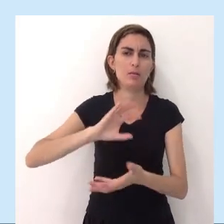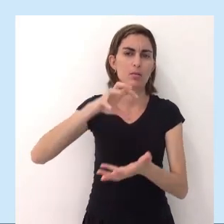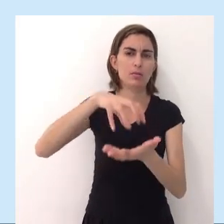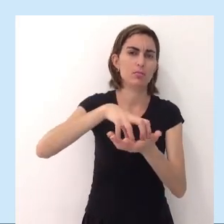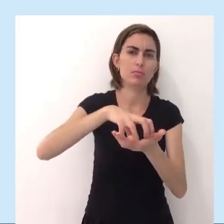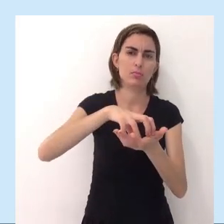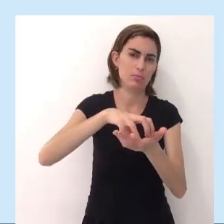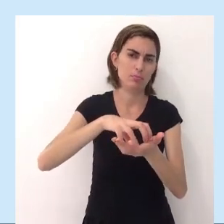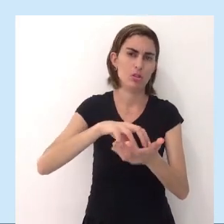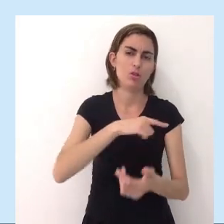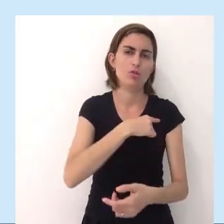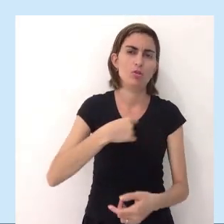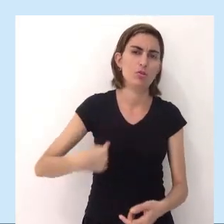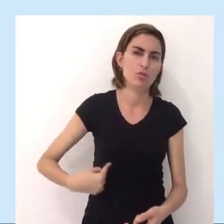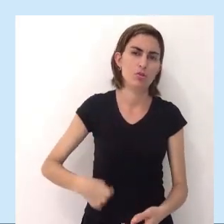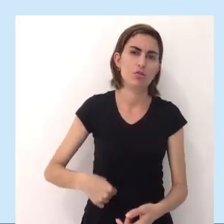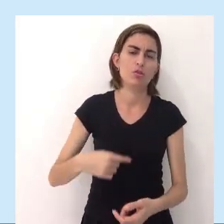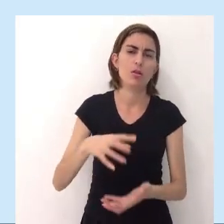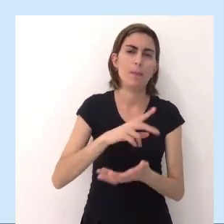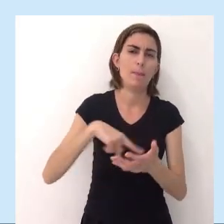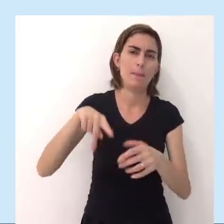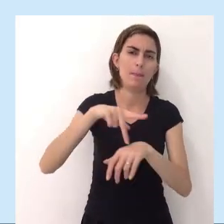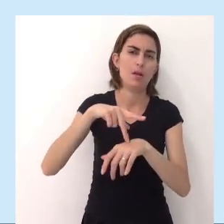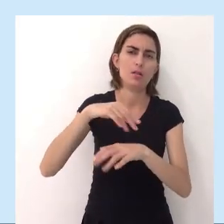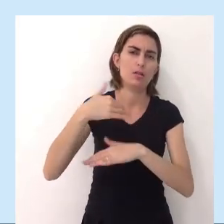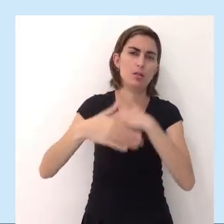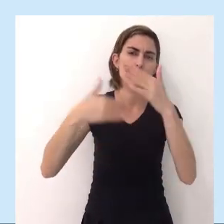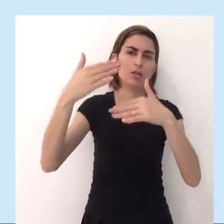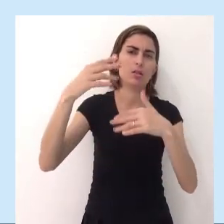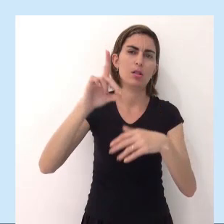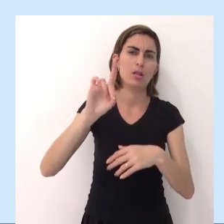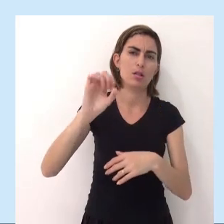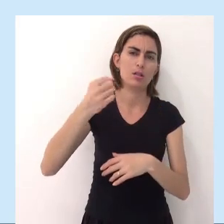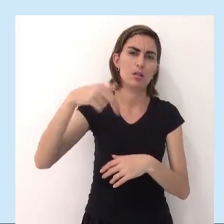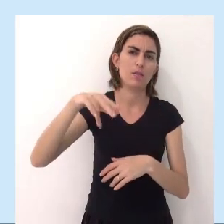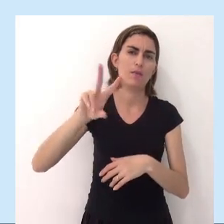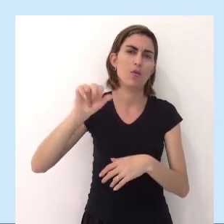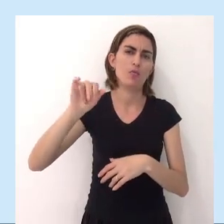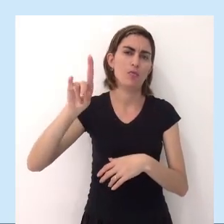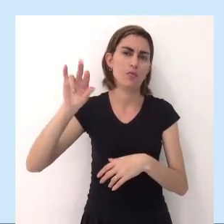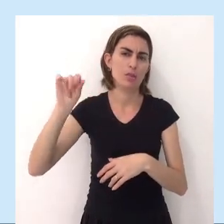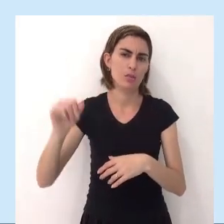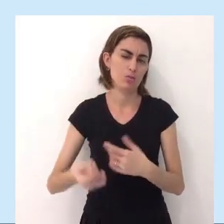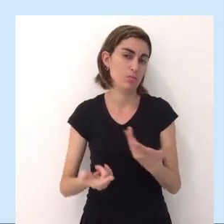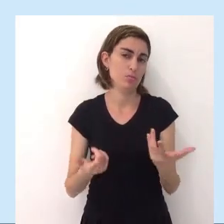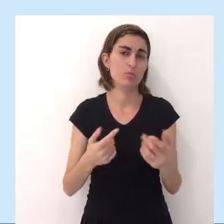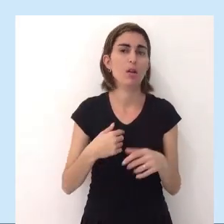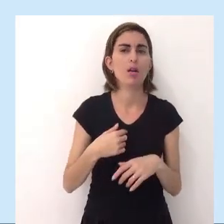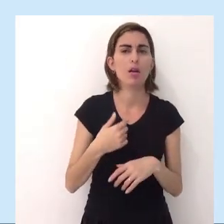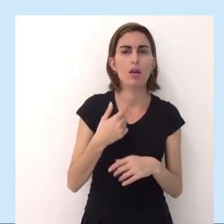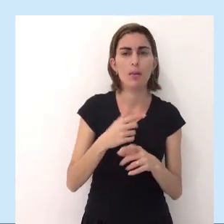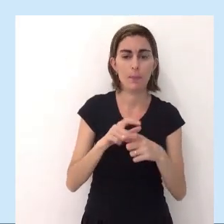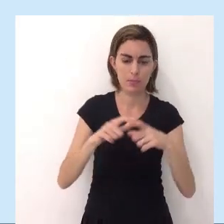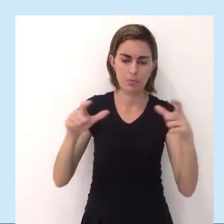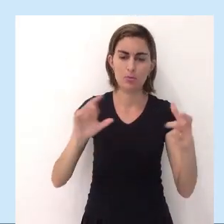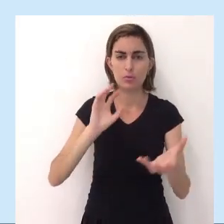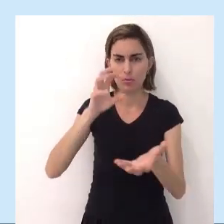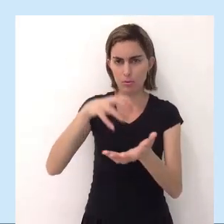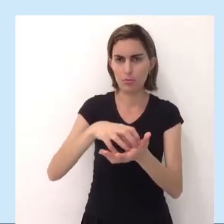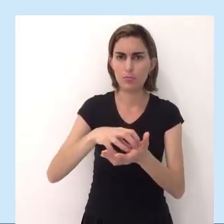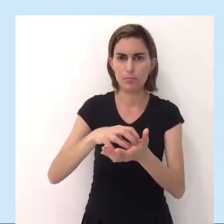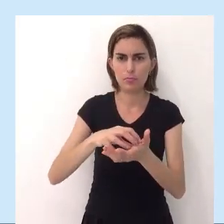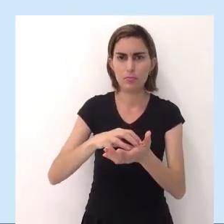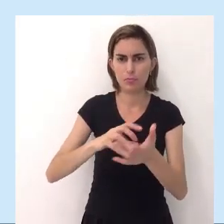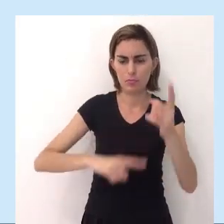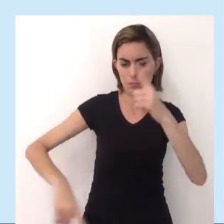central, né? Não faz com que a China seja considerada um país desenvolvido. Ok, gente? Então, gente, um maior centro de concentração